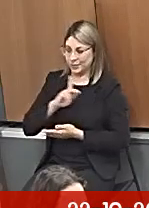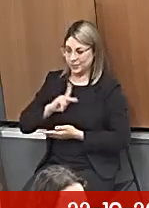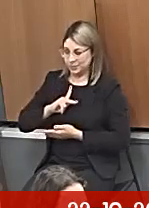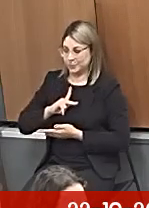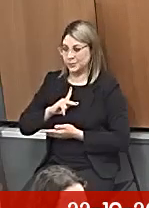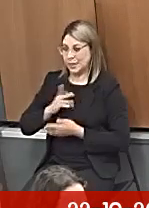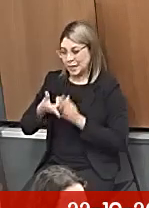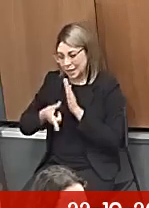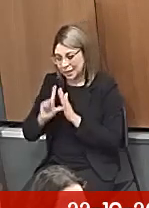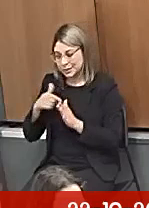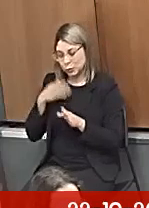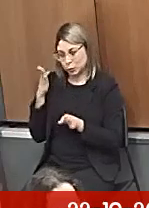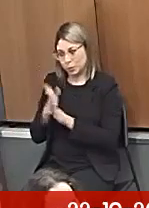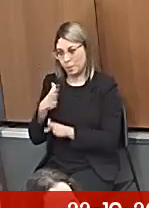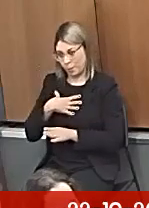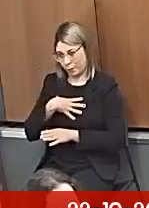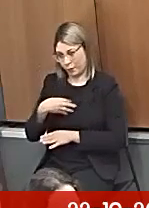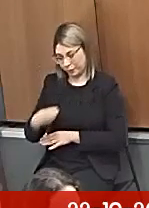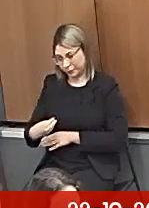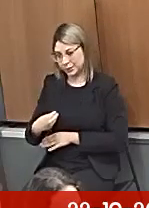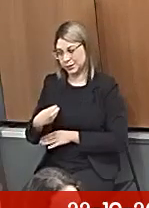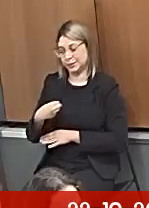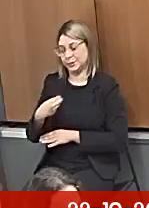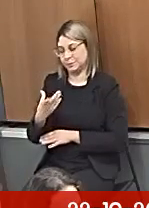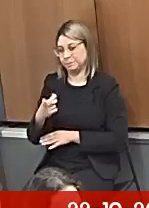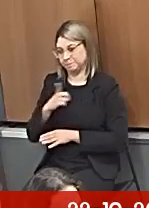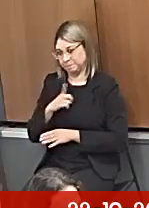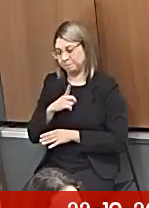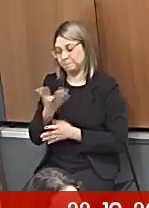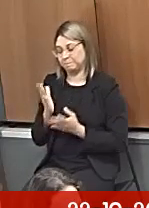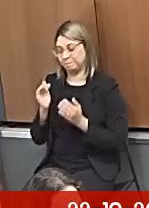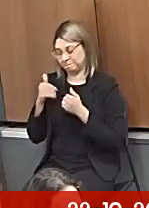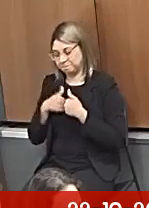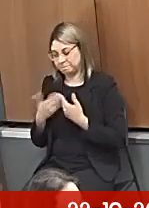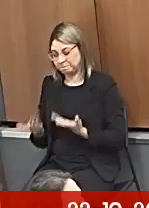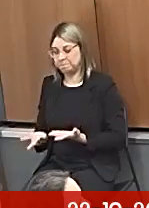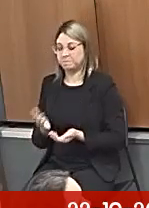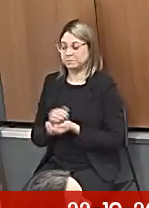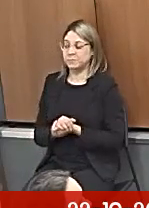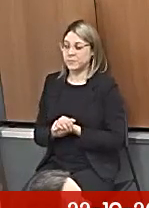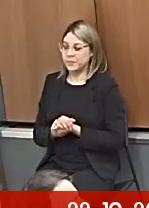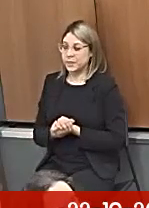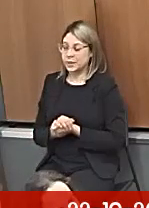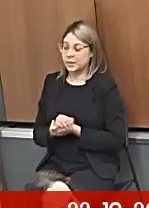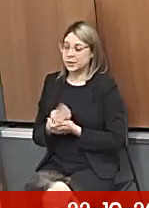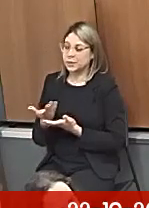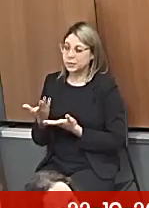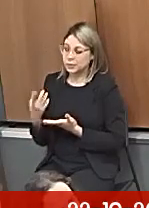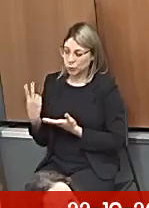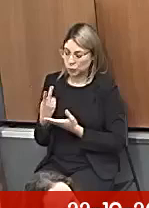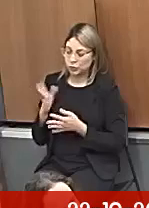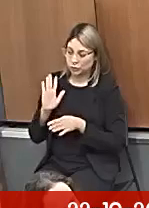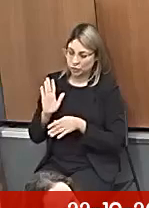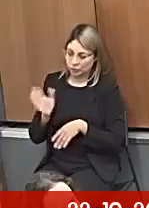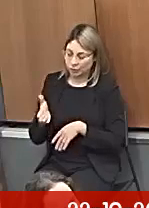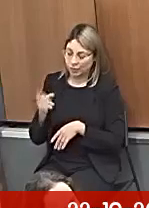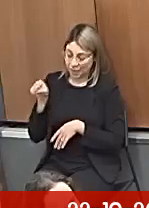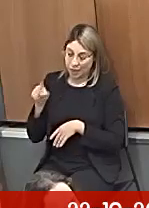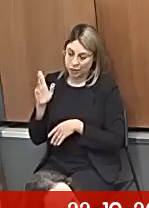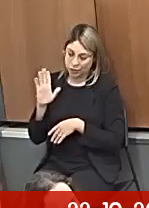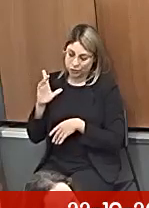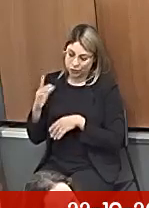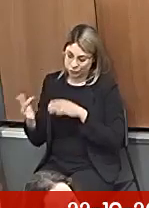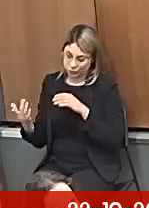de eu ter o diagnóstico do meu filho, ele já estava na Defensoria Especializada Pessoa com Deficiência. A gente tem um trabalho em conjunto